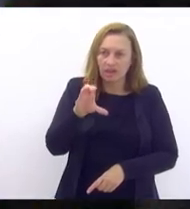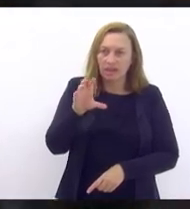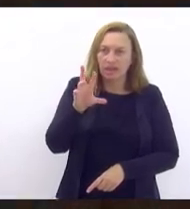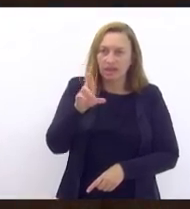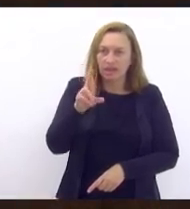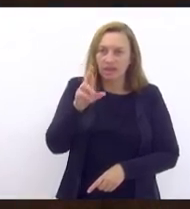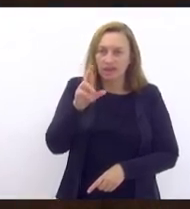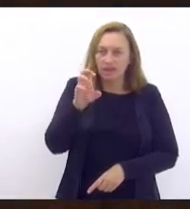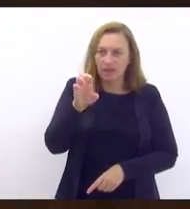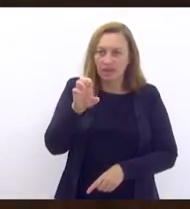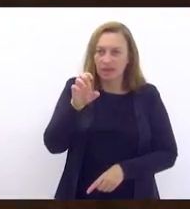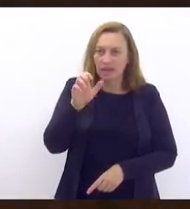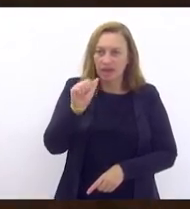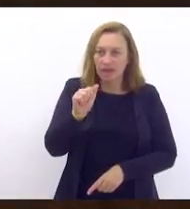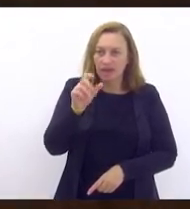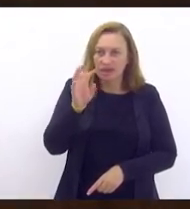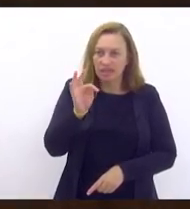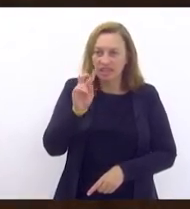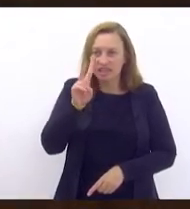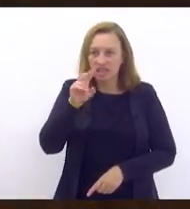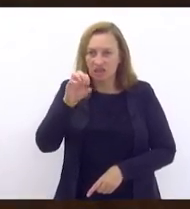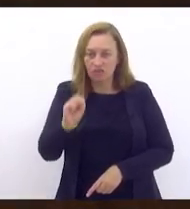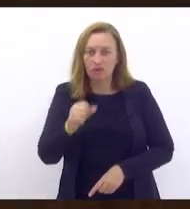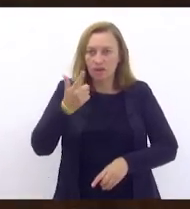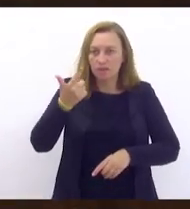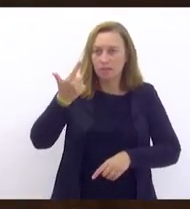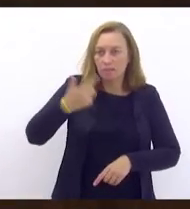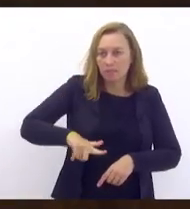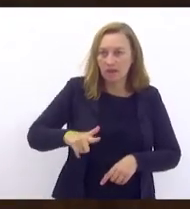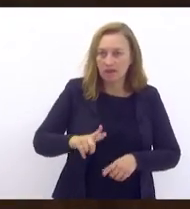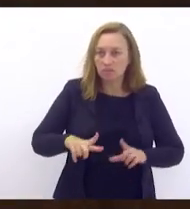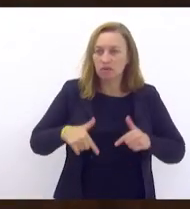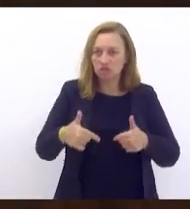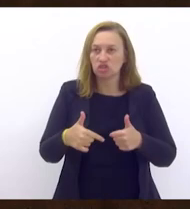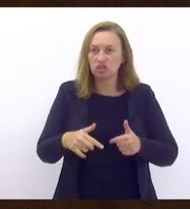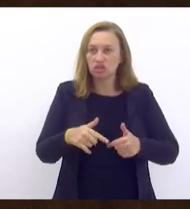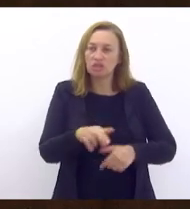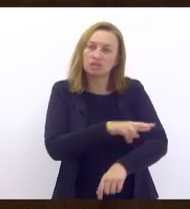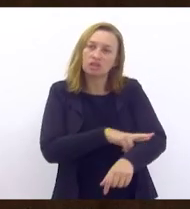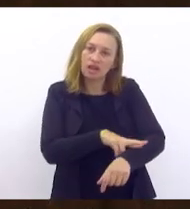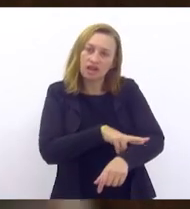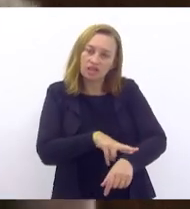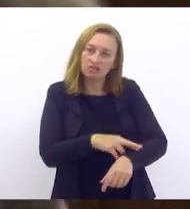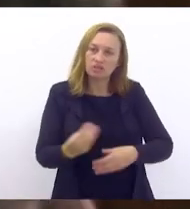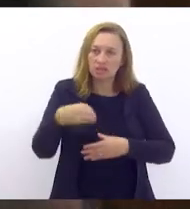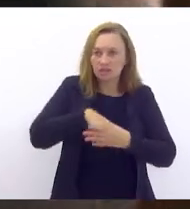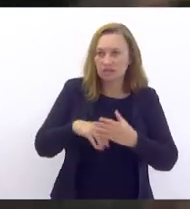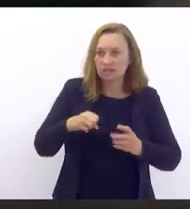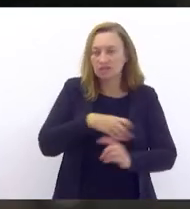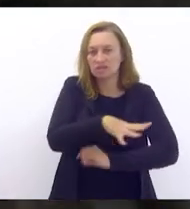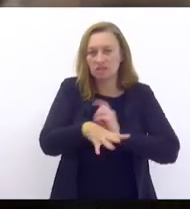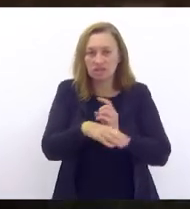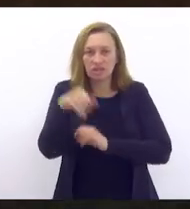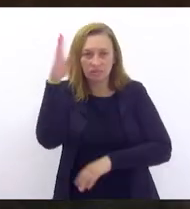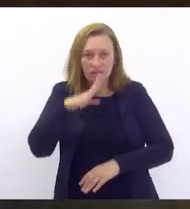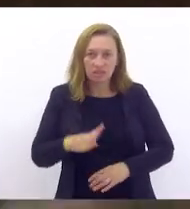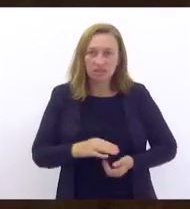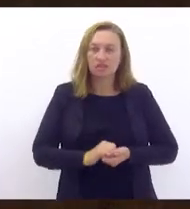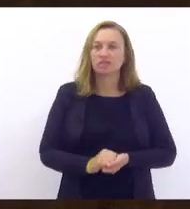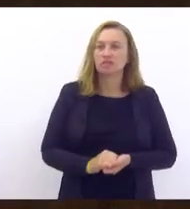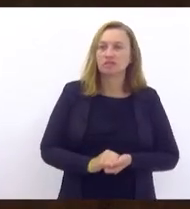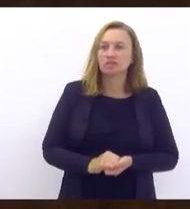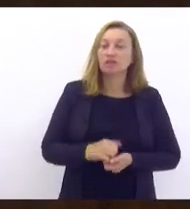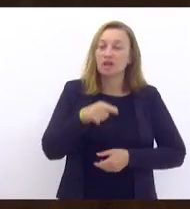de manifestação do racismo que permeia a sociedade brasileira. Dizer que, além